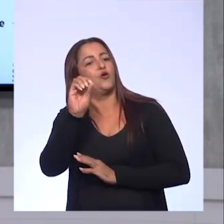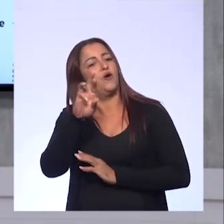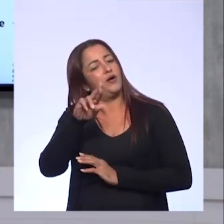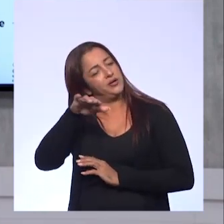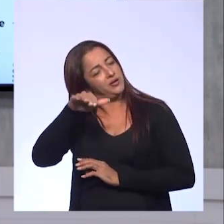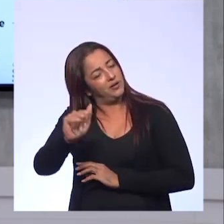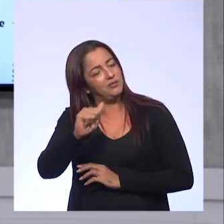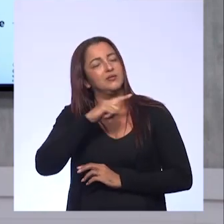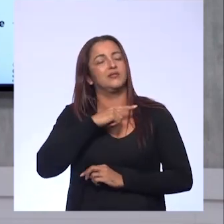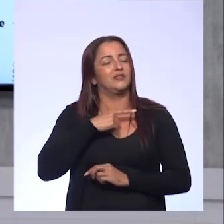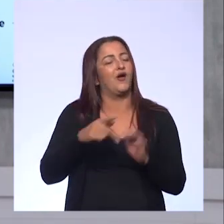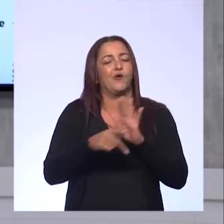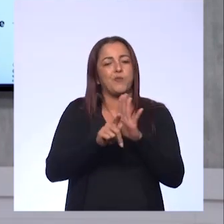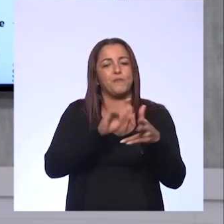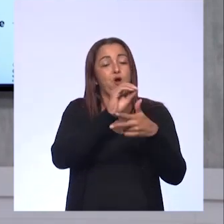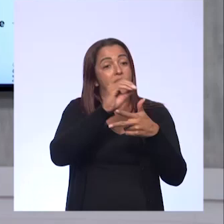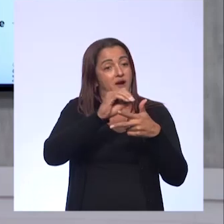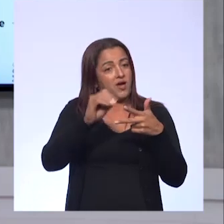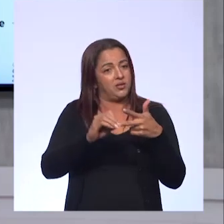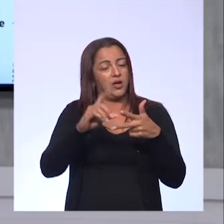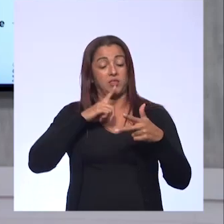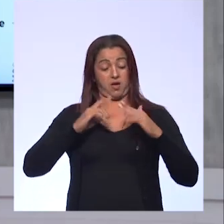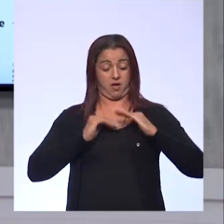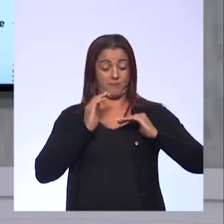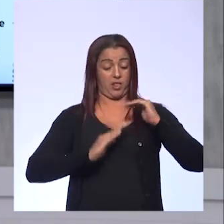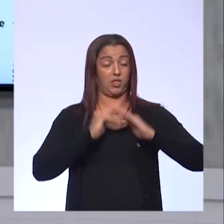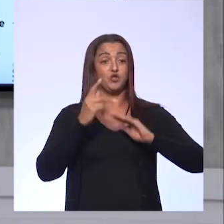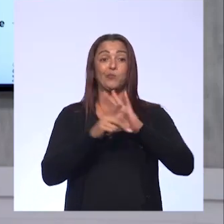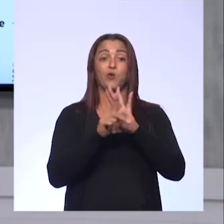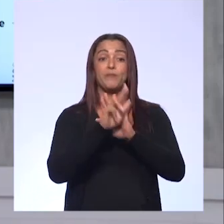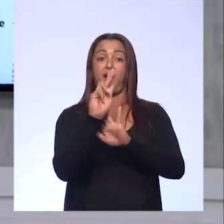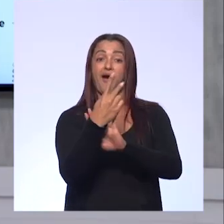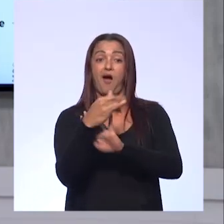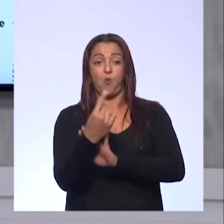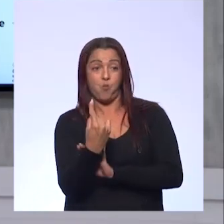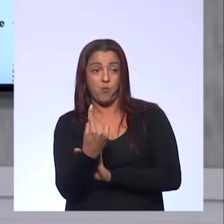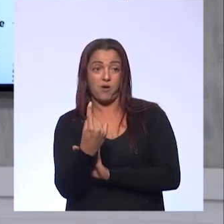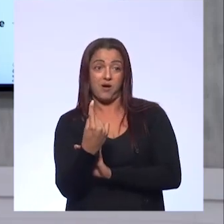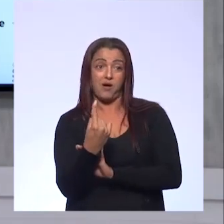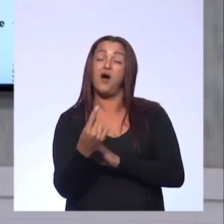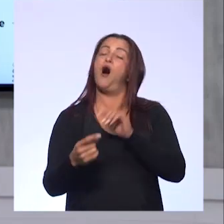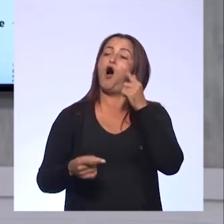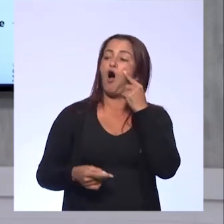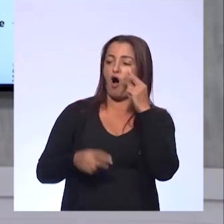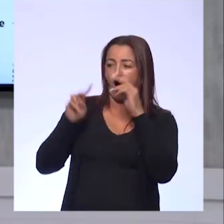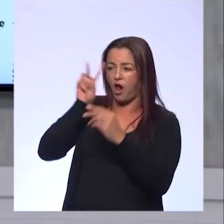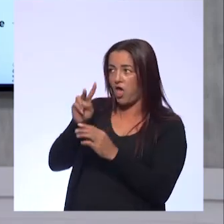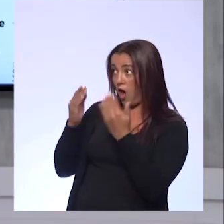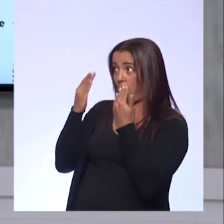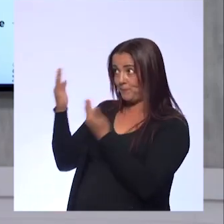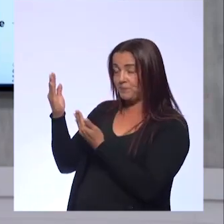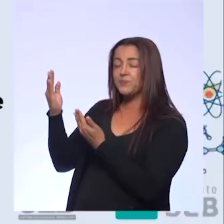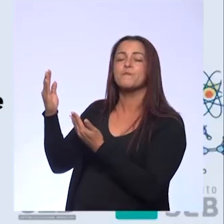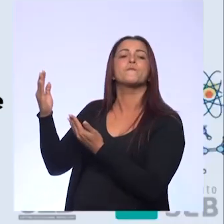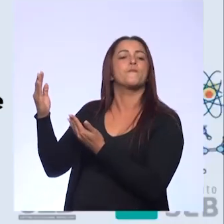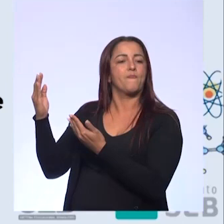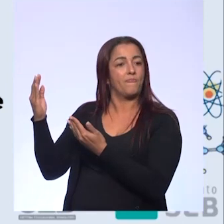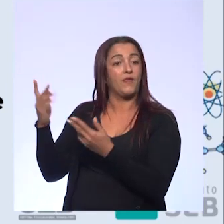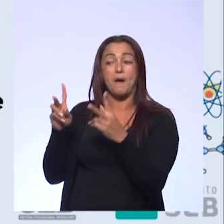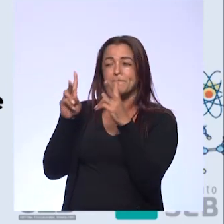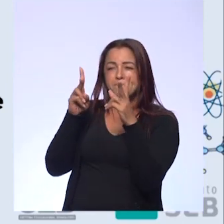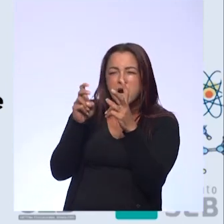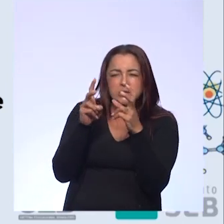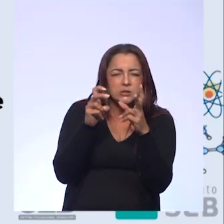recorrente neném e ele aparece na habilidade H1 como dar uma linha aqui do que que diz essa habilidade né reconhecer